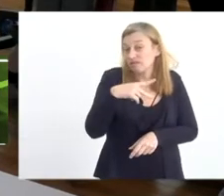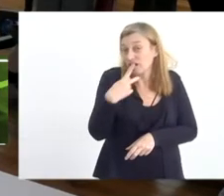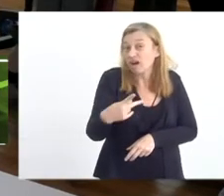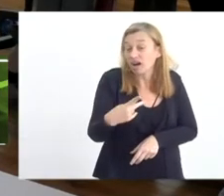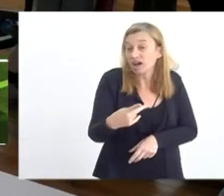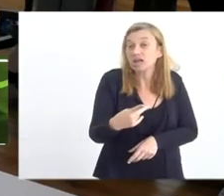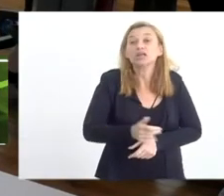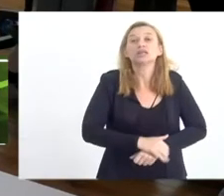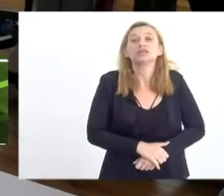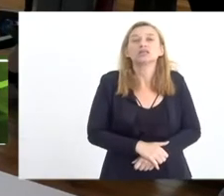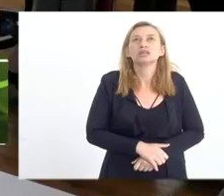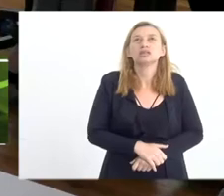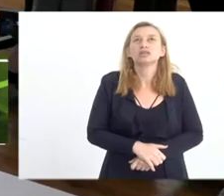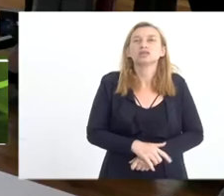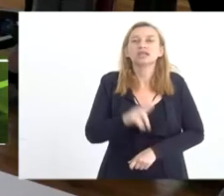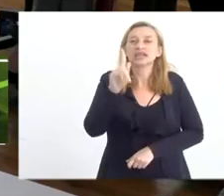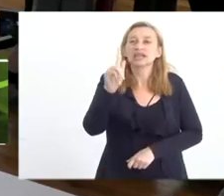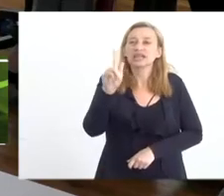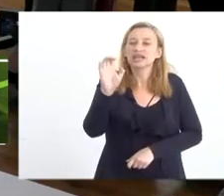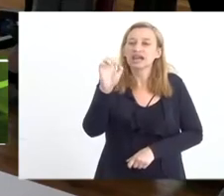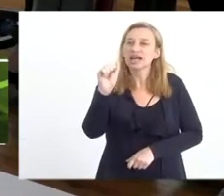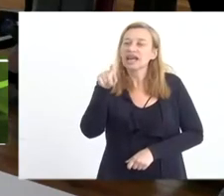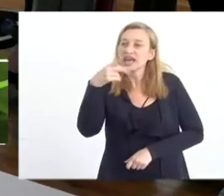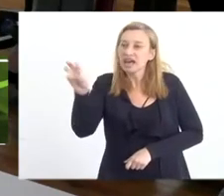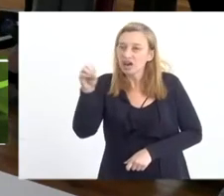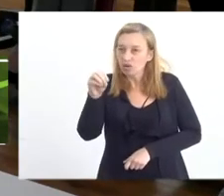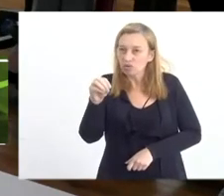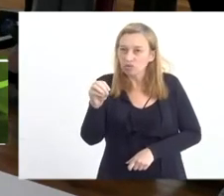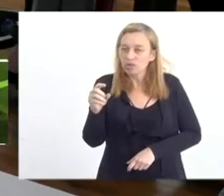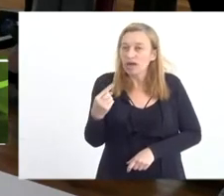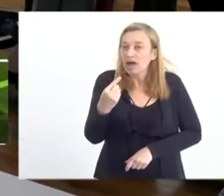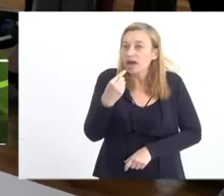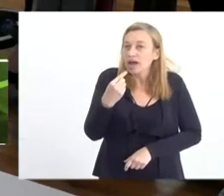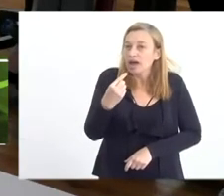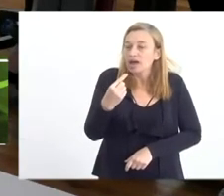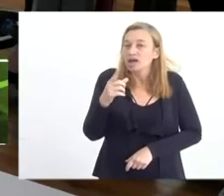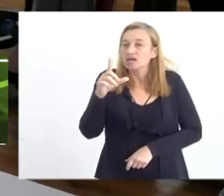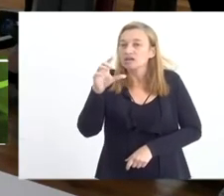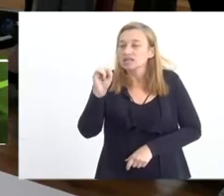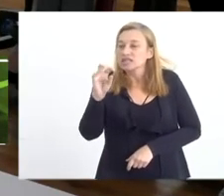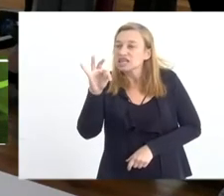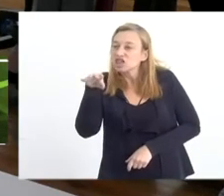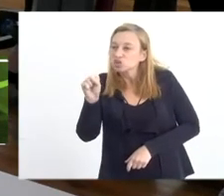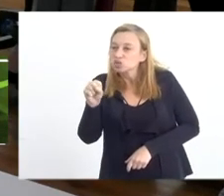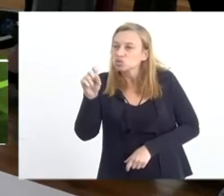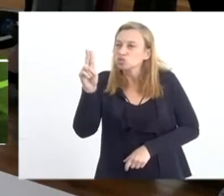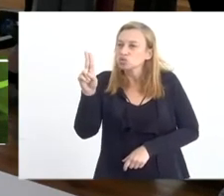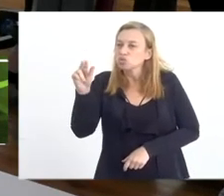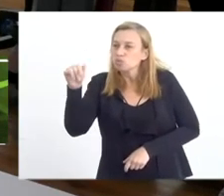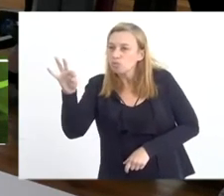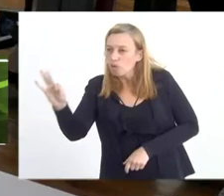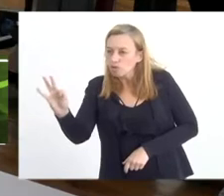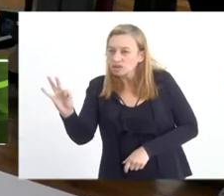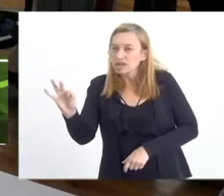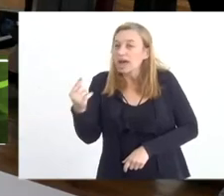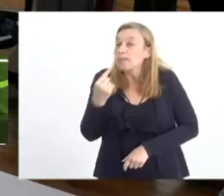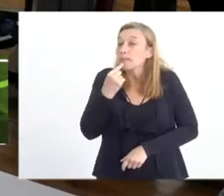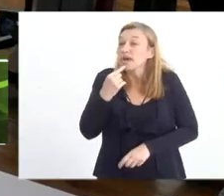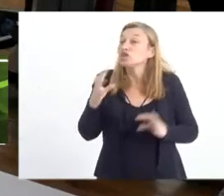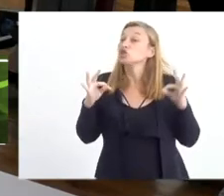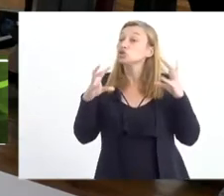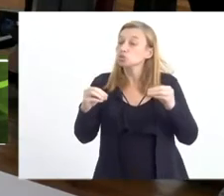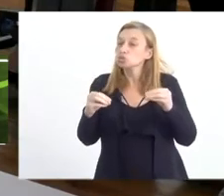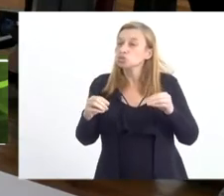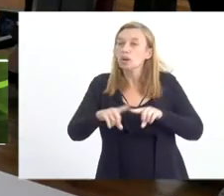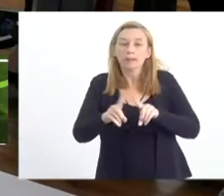que o Galeão, o Santos Dumont é perto de tudo, está muito bem localizado, e é verdade, mas o Rio de